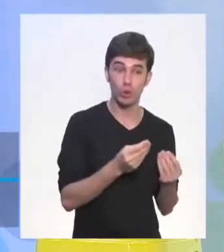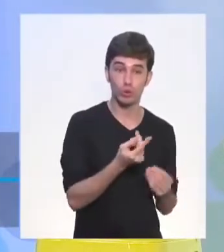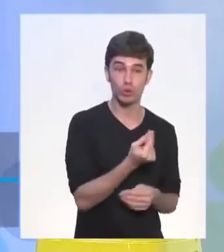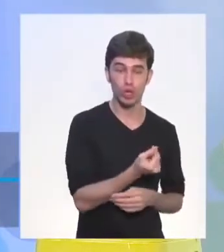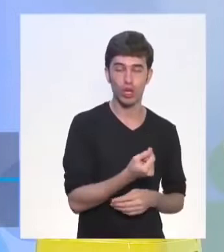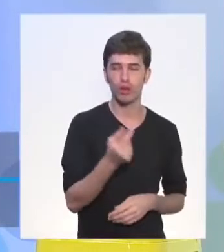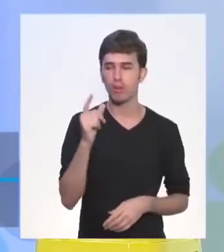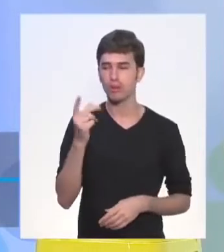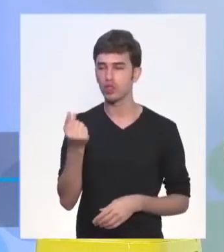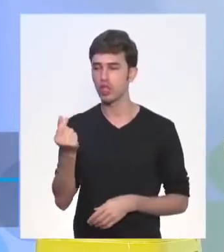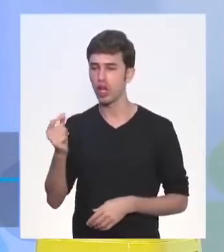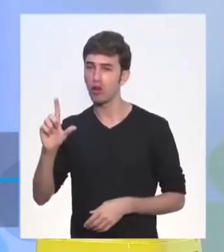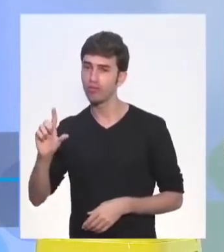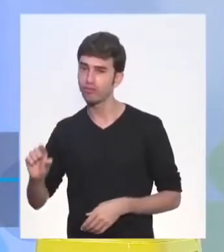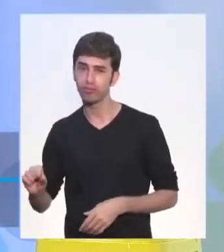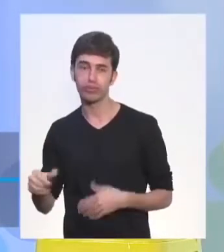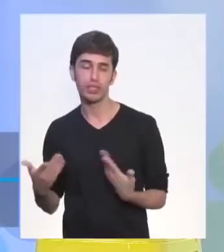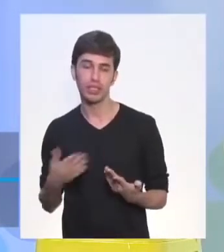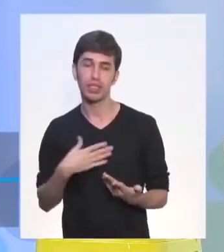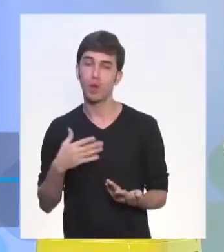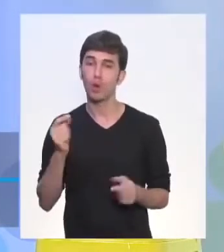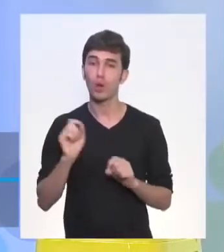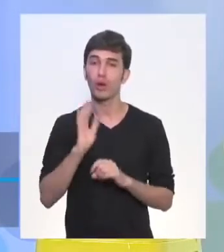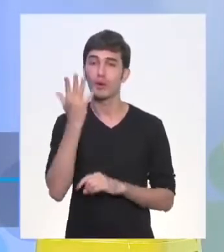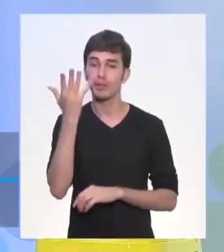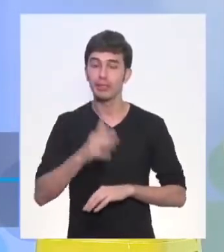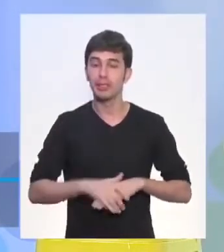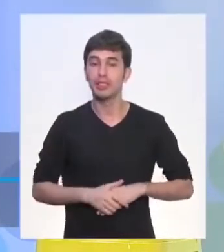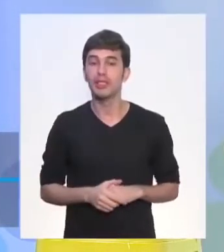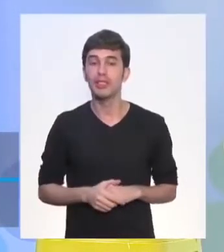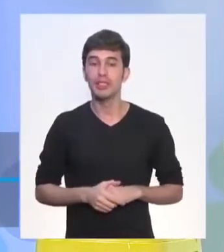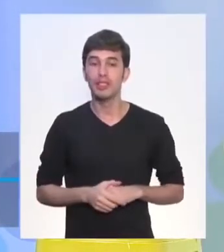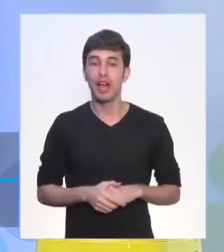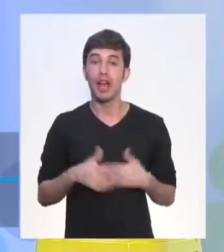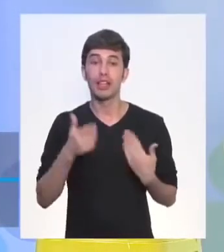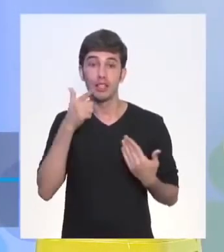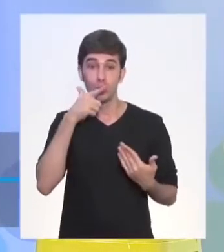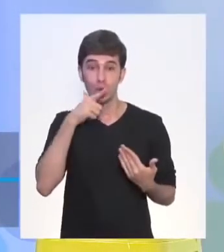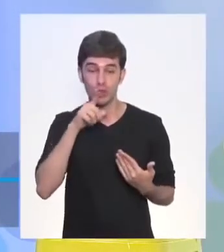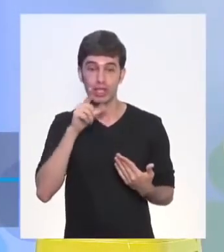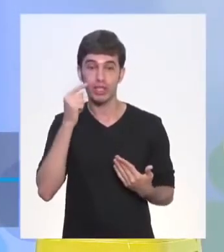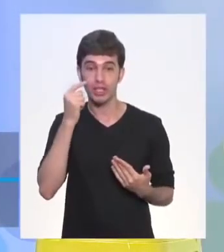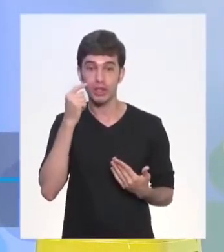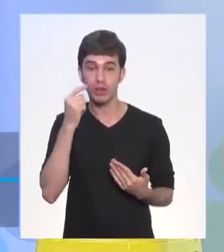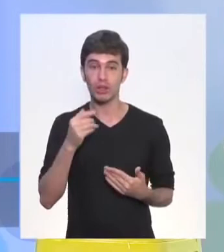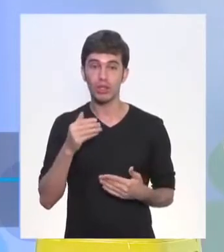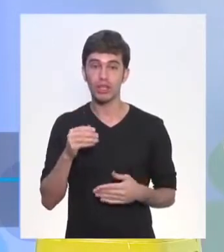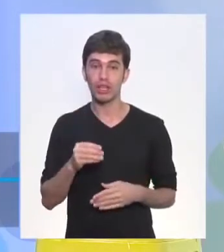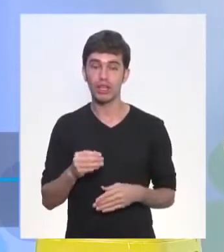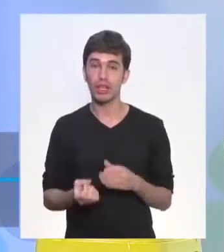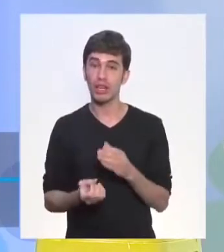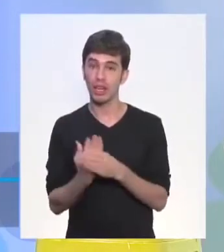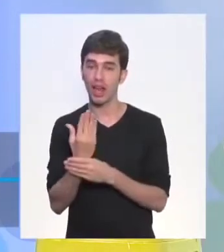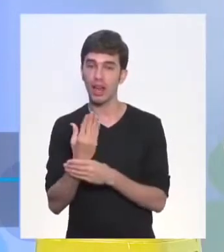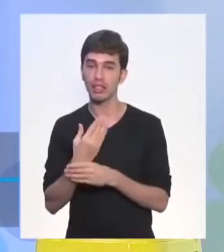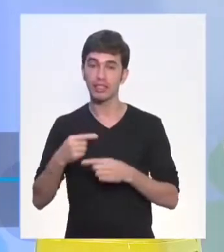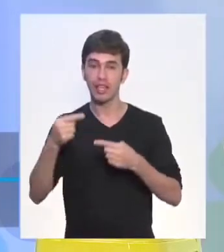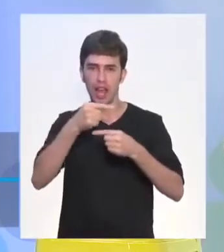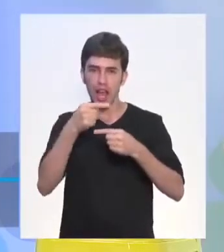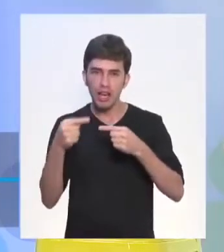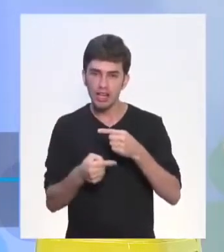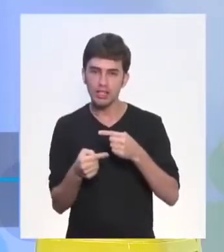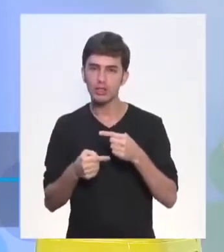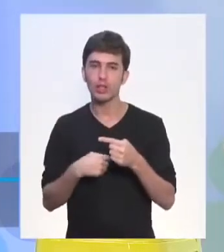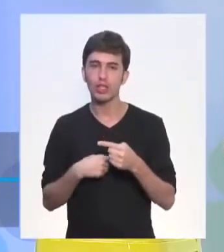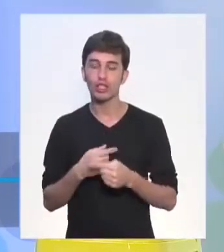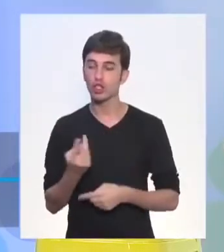Tudo bem? Então, o que acontece? Nós podemos estabelecer razões entre grandezas exemplificadas e entre outras. E é